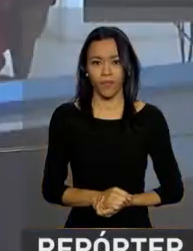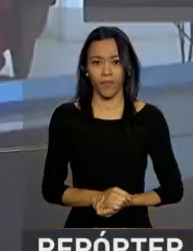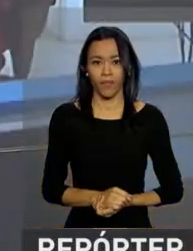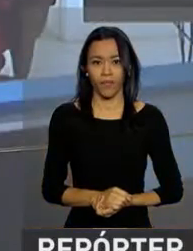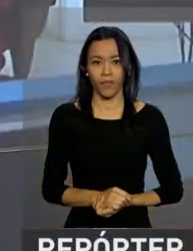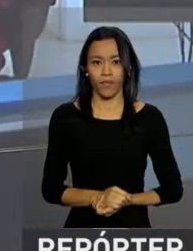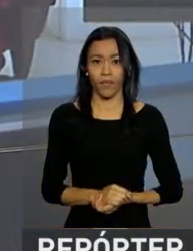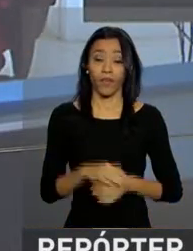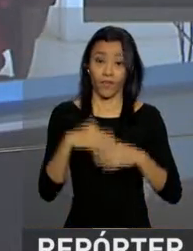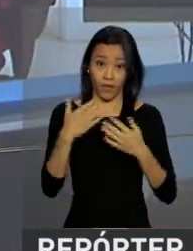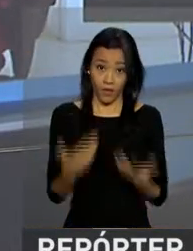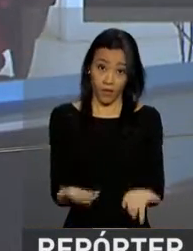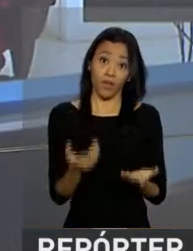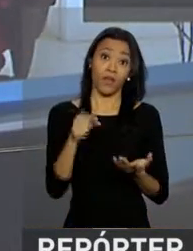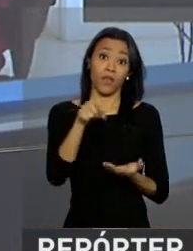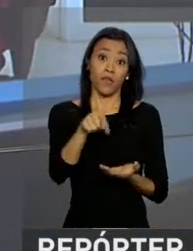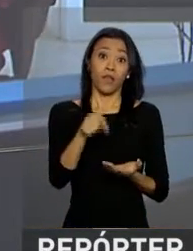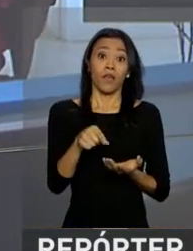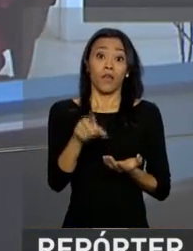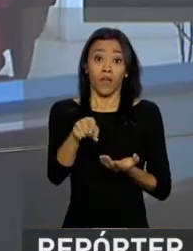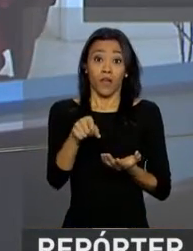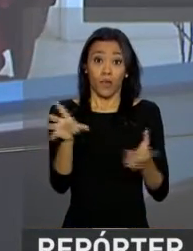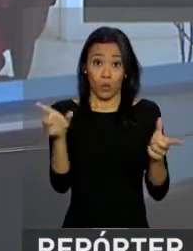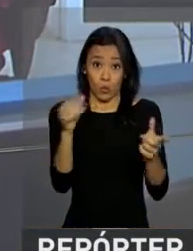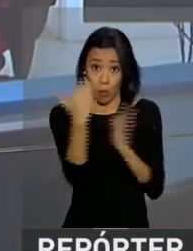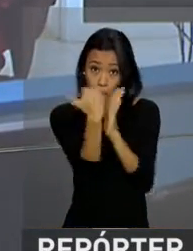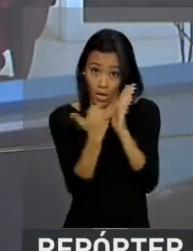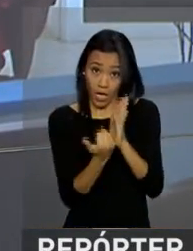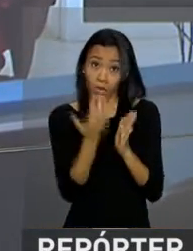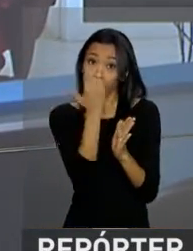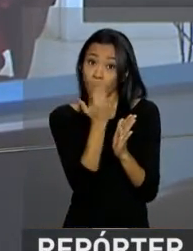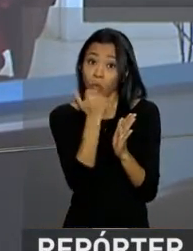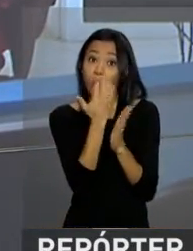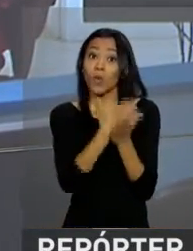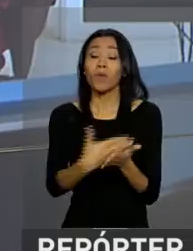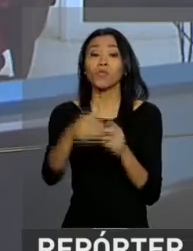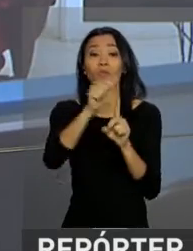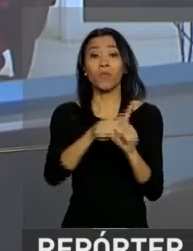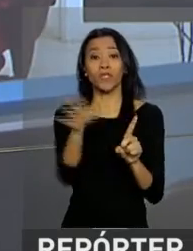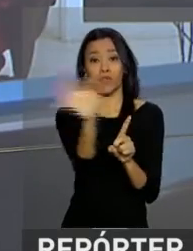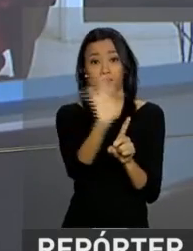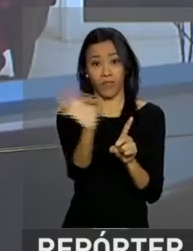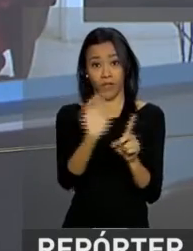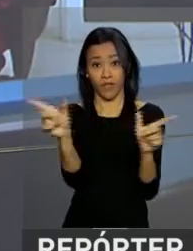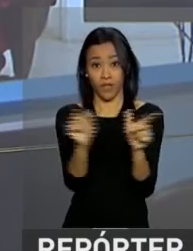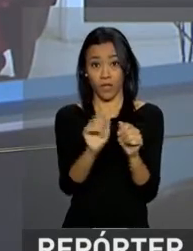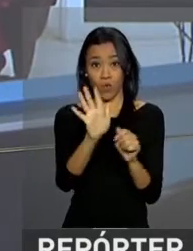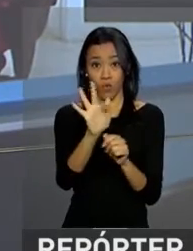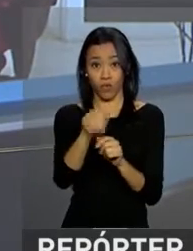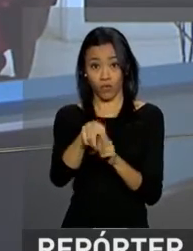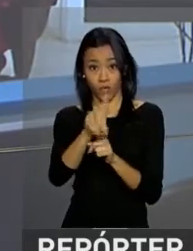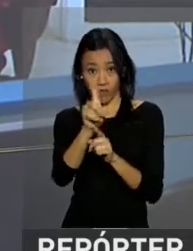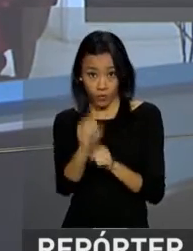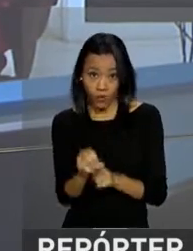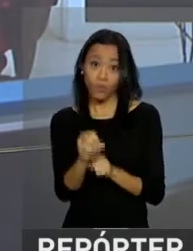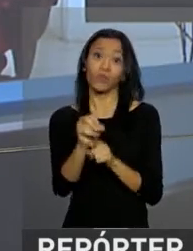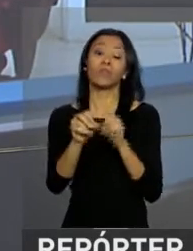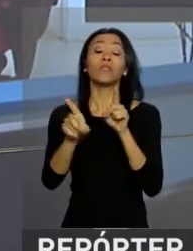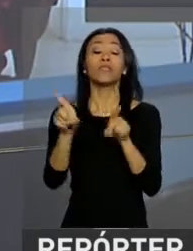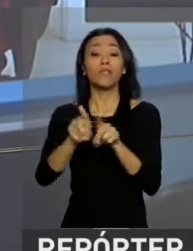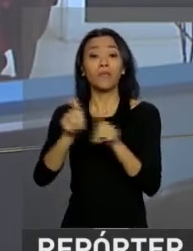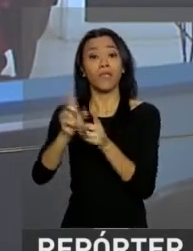os repasses para o programa nacional de alimentação começaram em fevereiro o fundo nacional de desenvolvimento da educação também